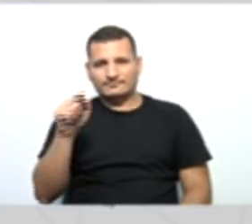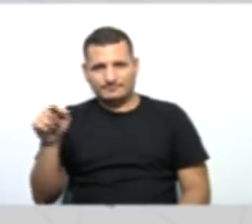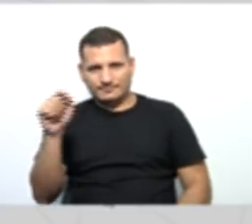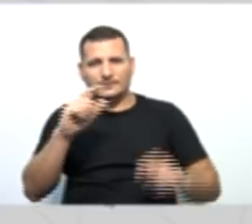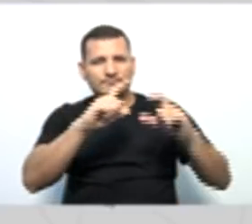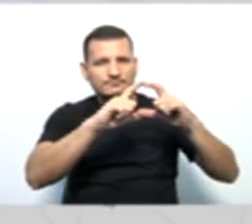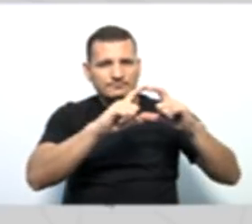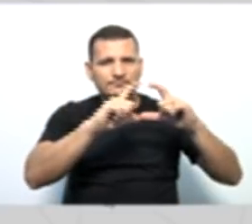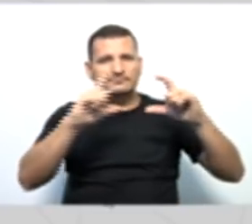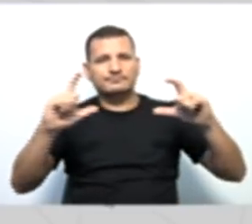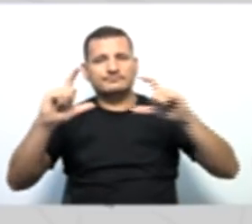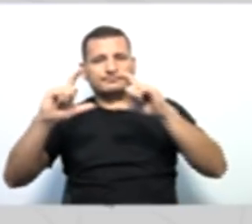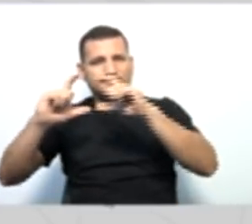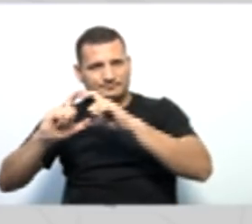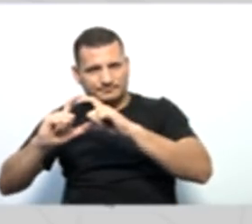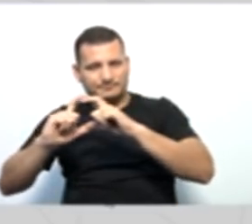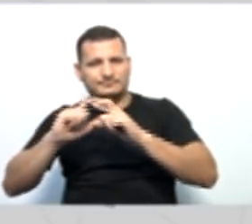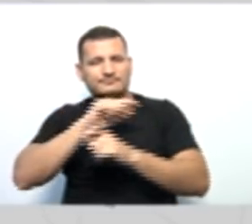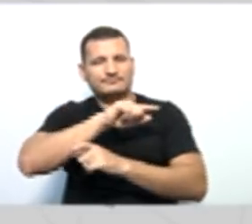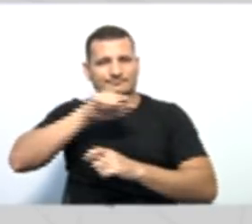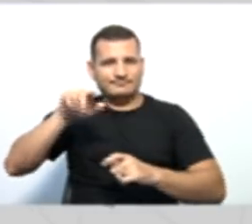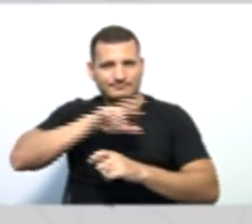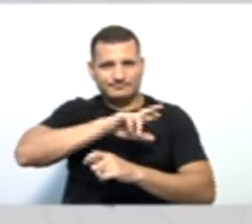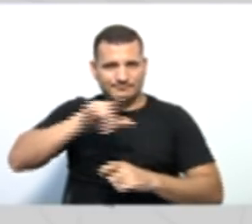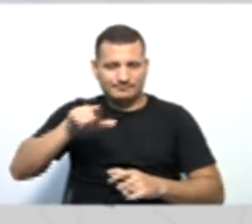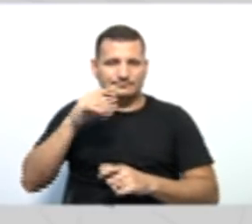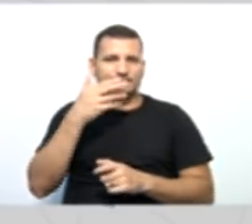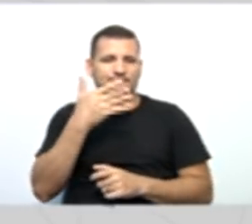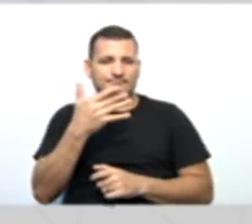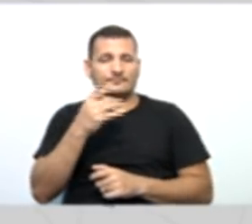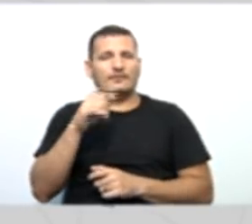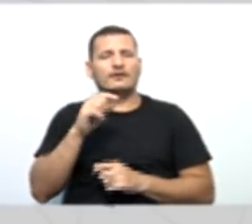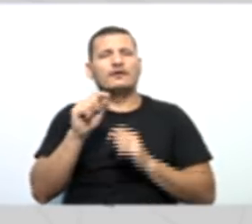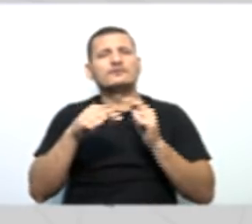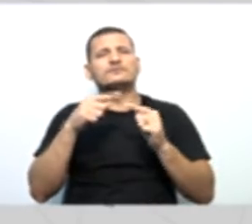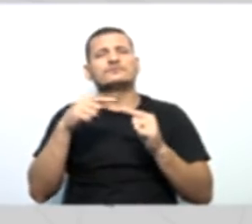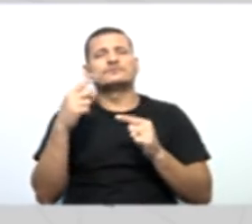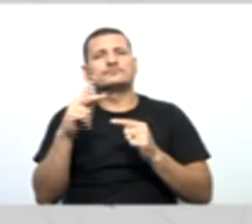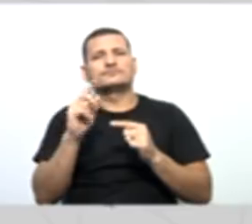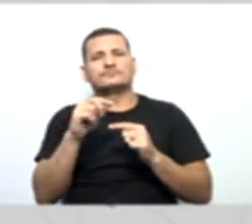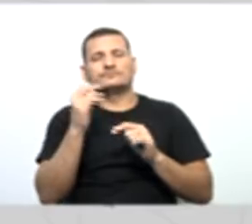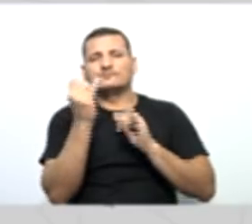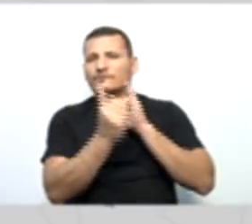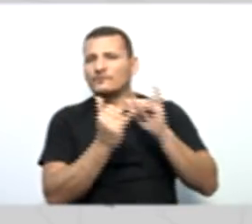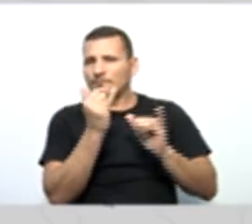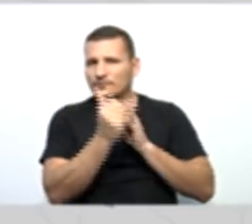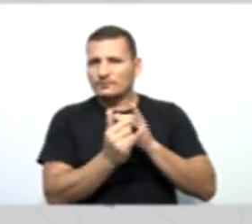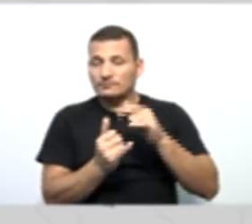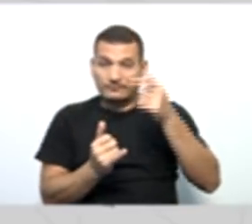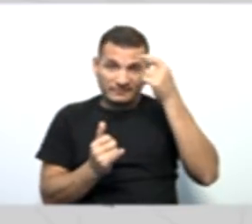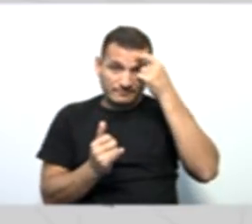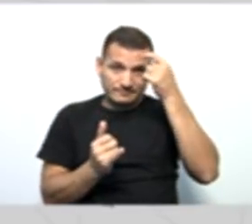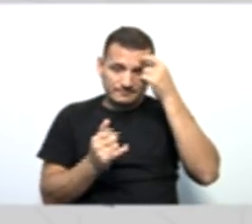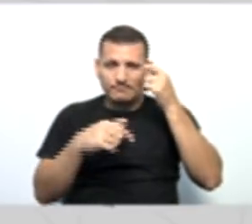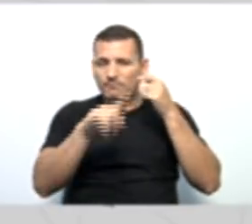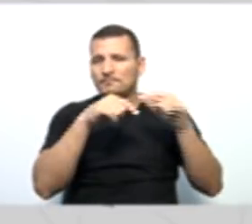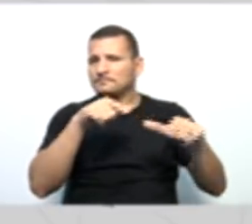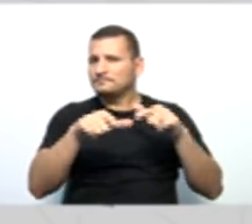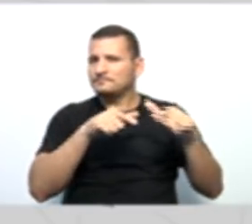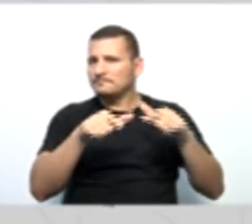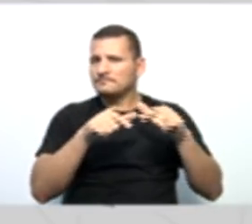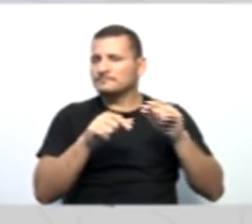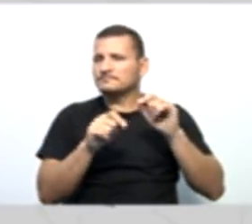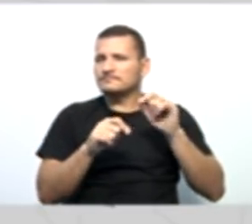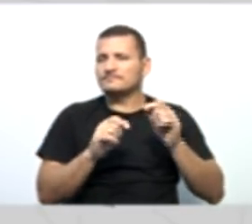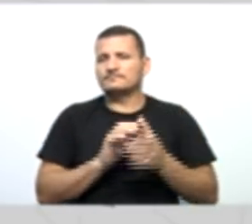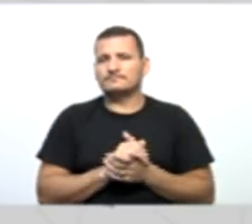cores. O seu objetivo é informar e conscientizar os trabalhadores pela fácil visualização desses riscos, ok? É